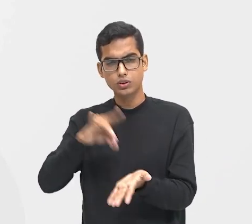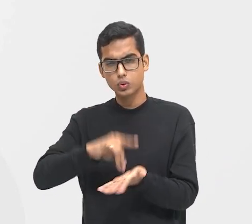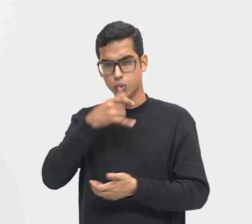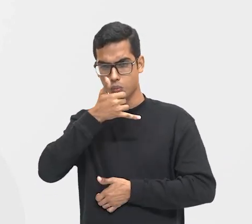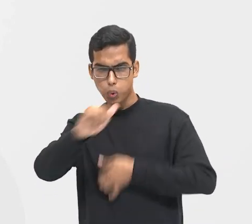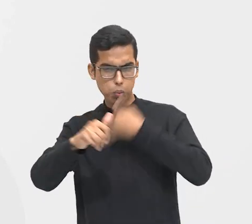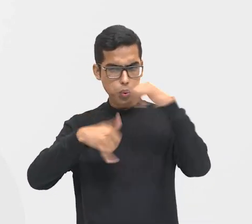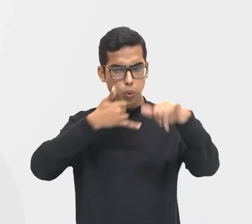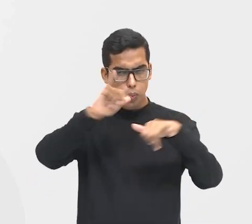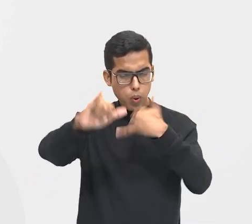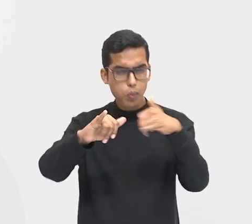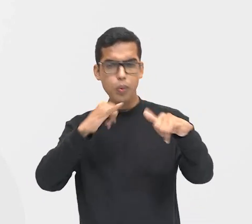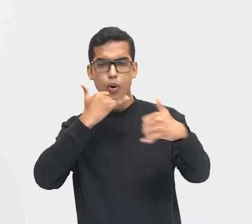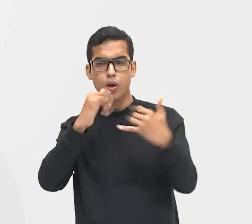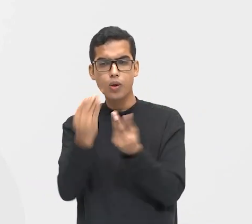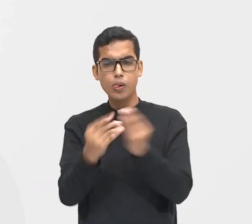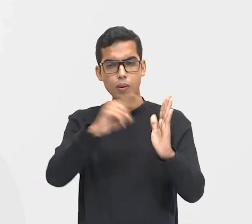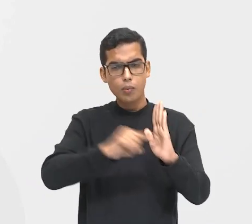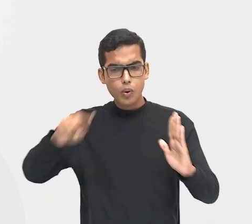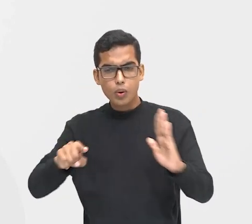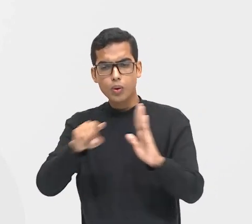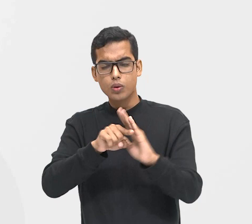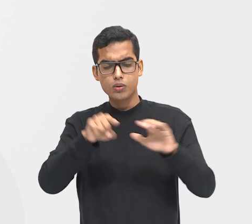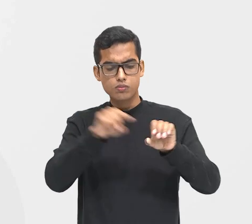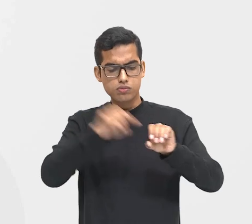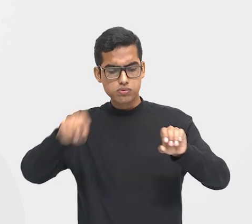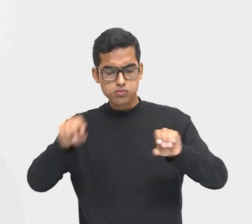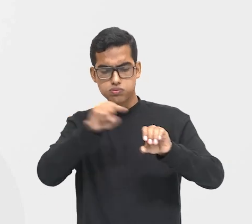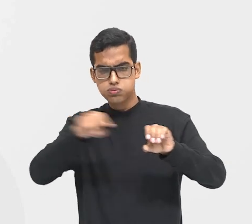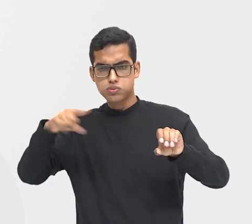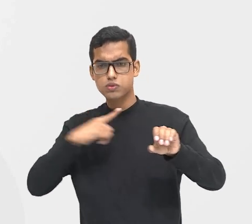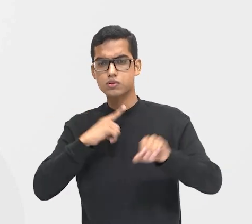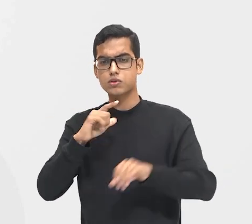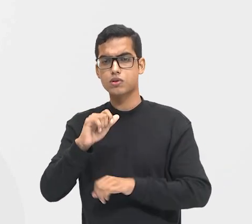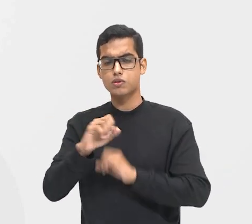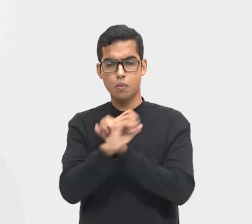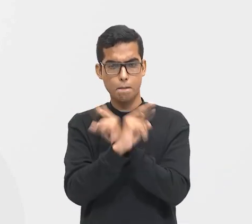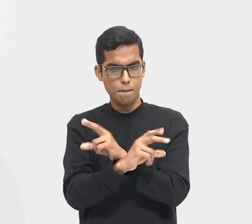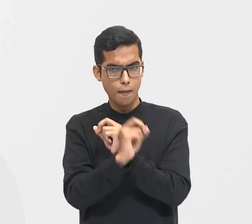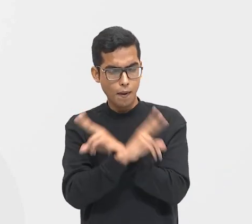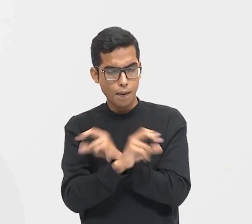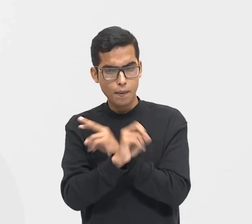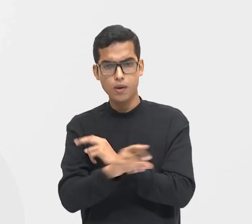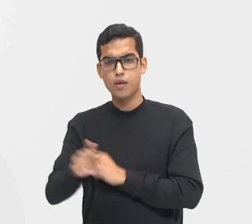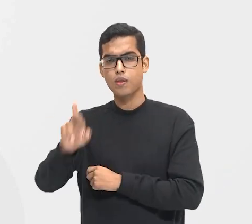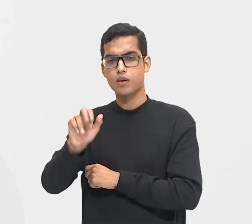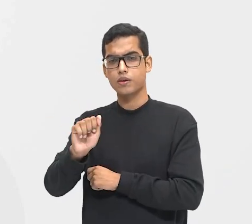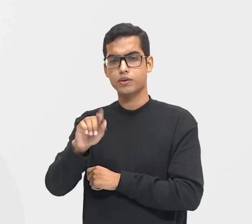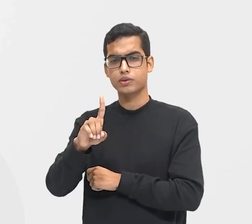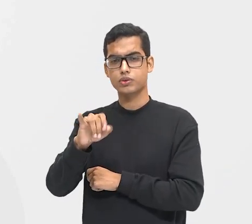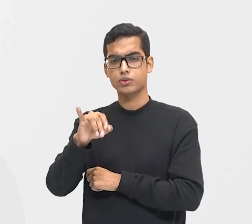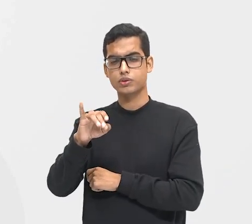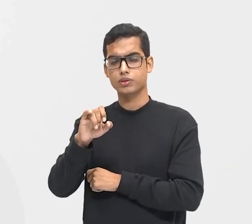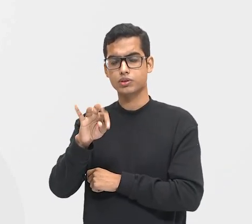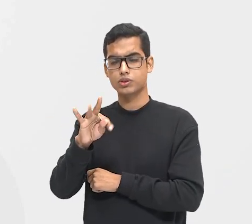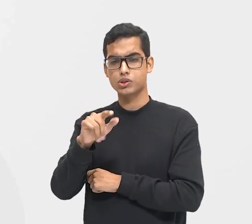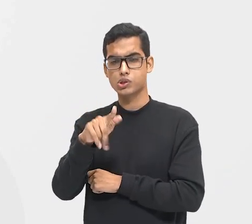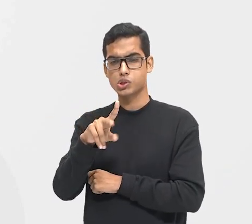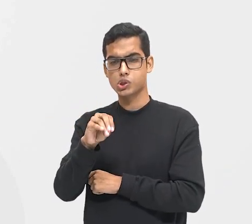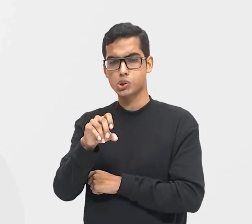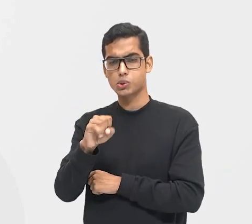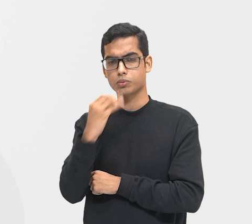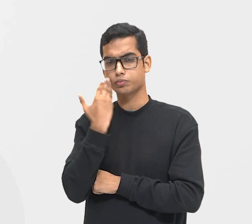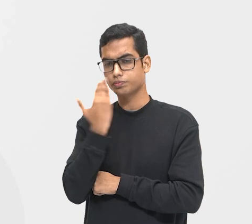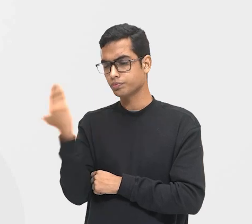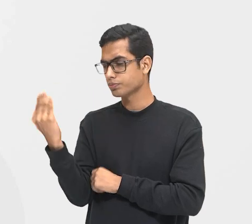muita energia produzidas geralmente por elementos radiativos, né? E radioativos. E aí você tem a